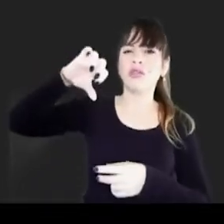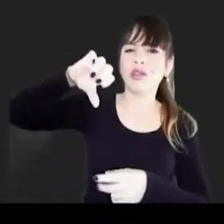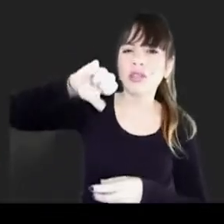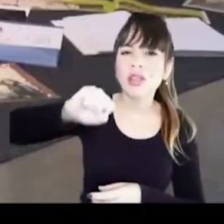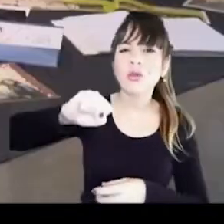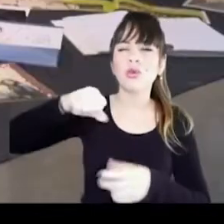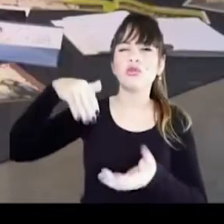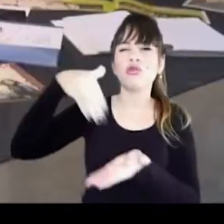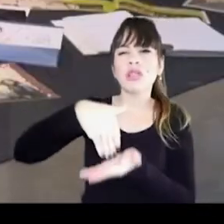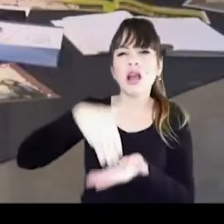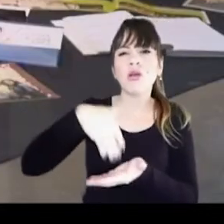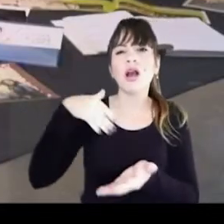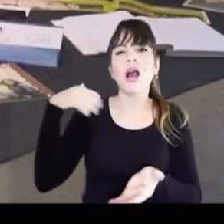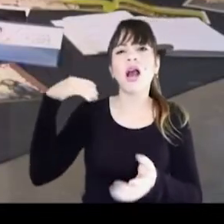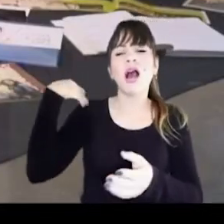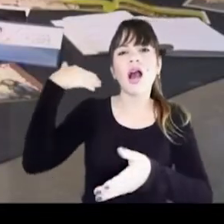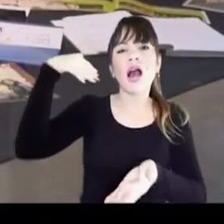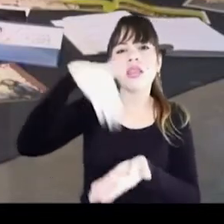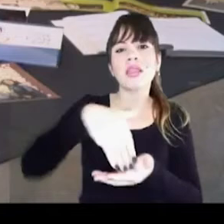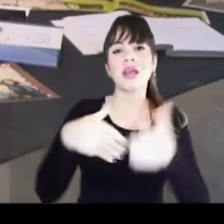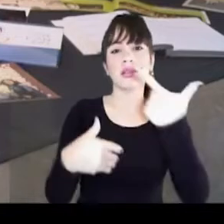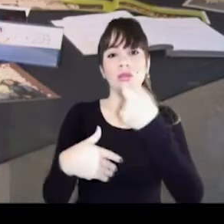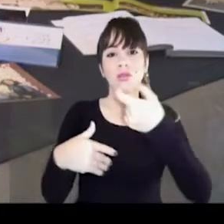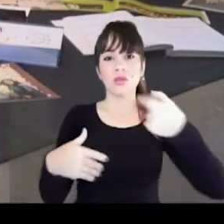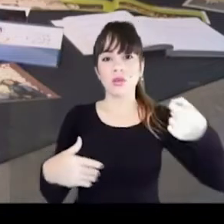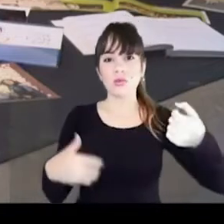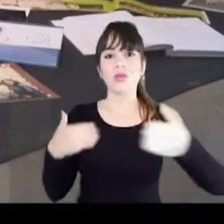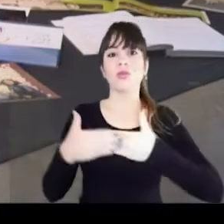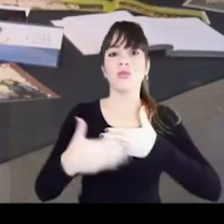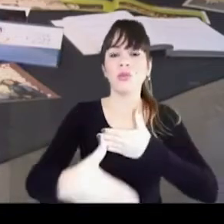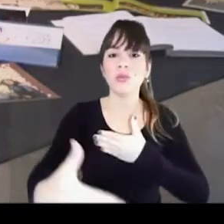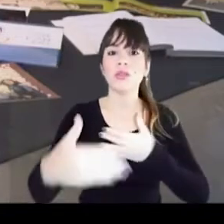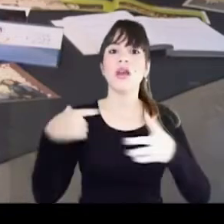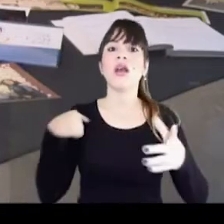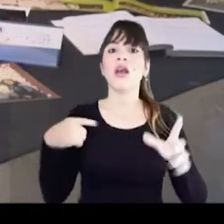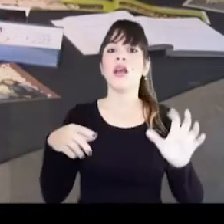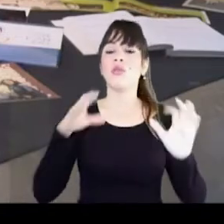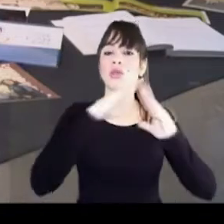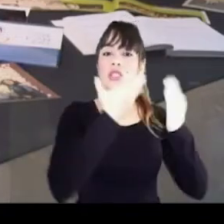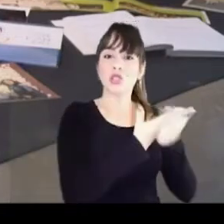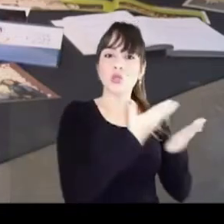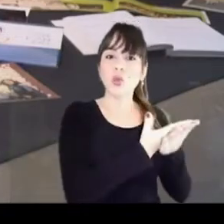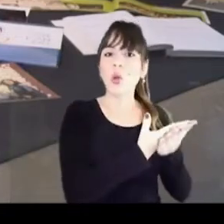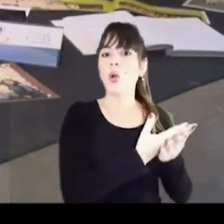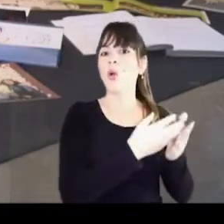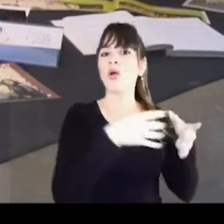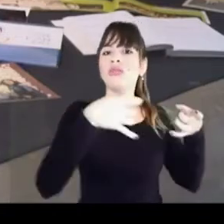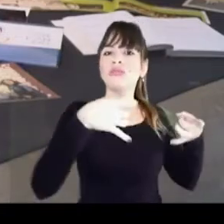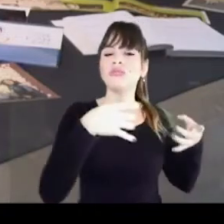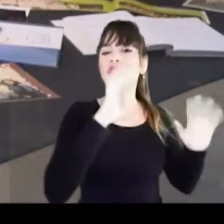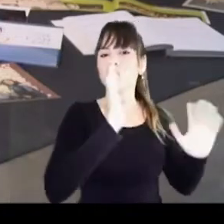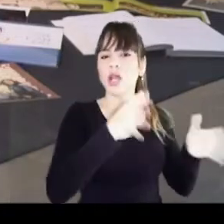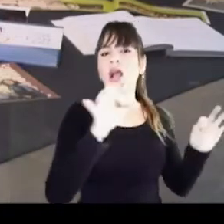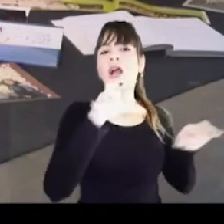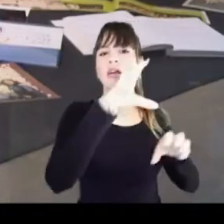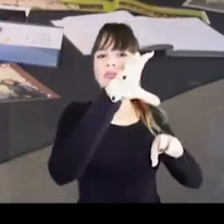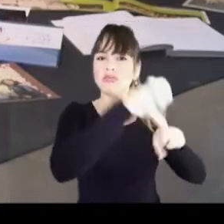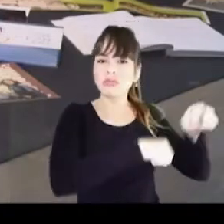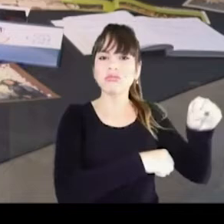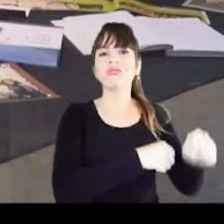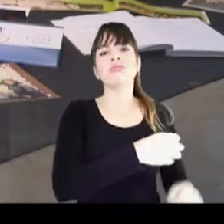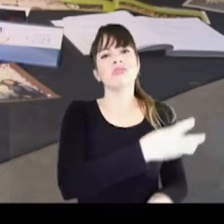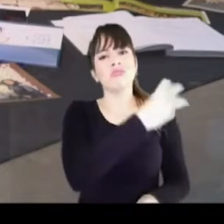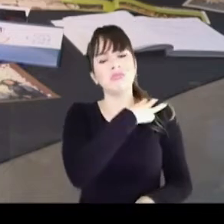98, 99... Né, finalzinho de 99, começo de 2000, eu estava saindo do colégio de direção e todo